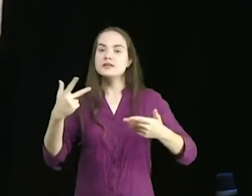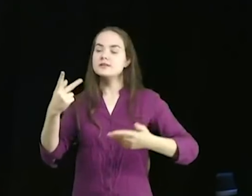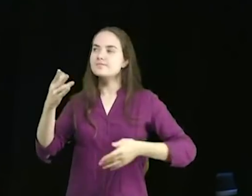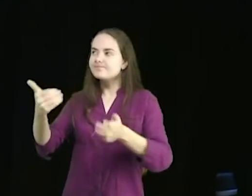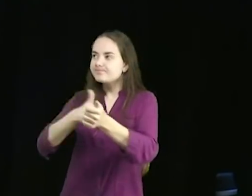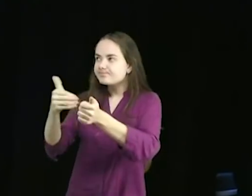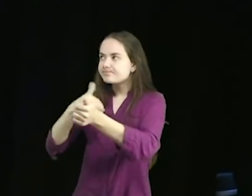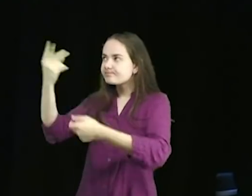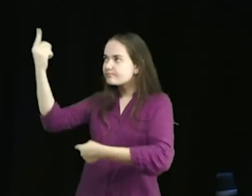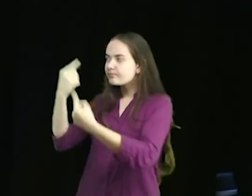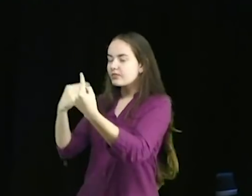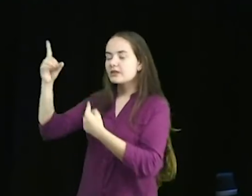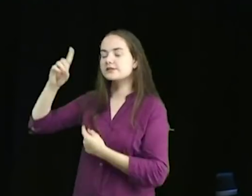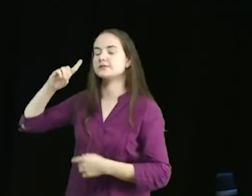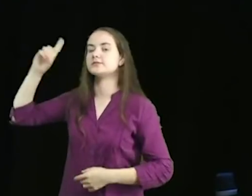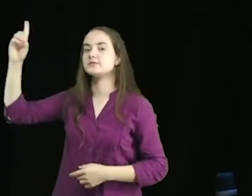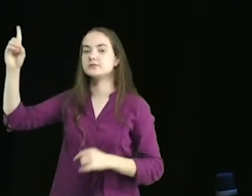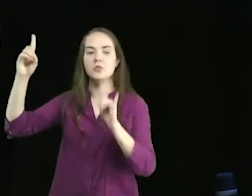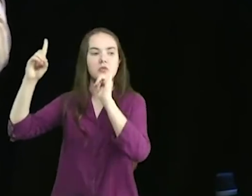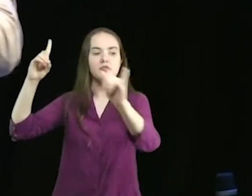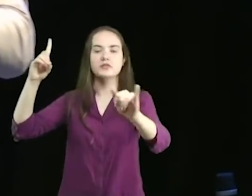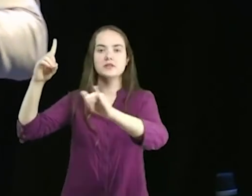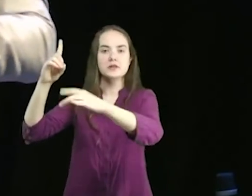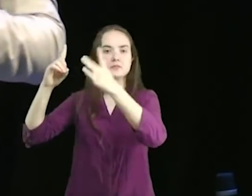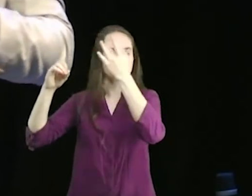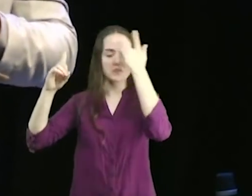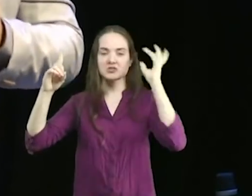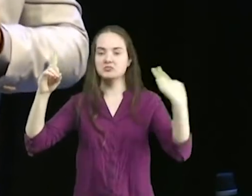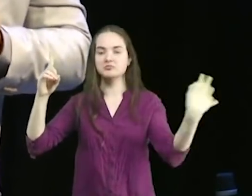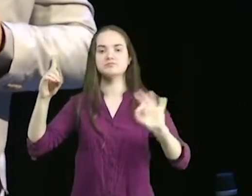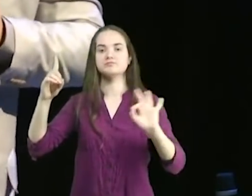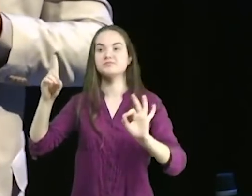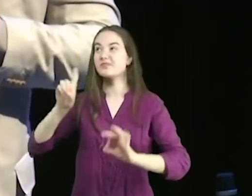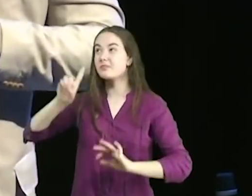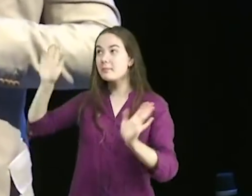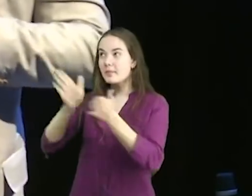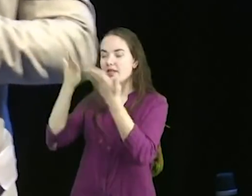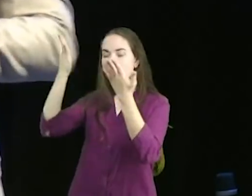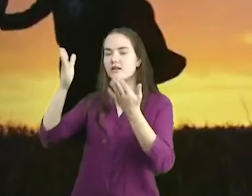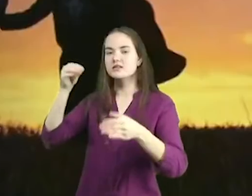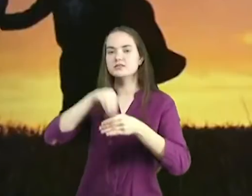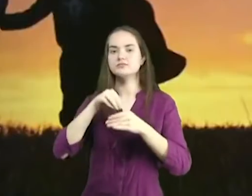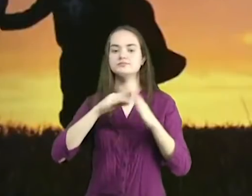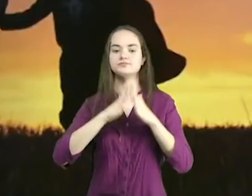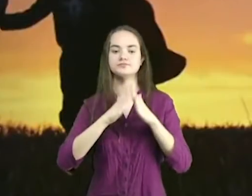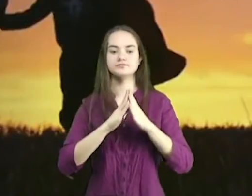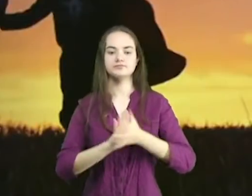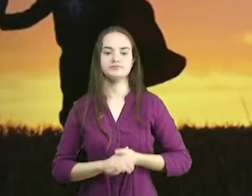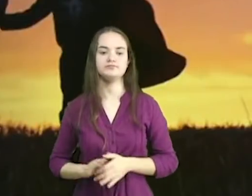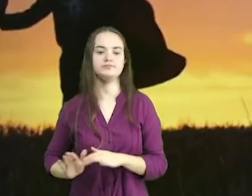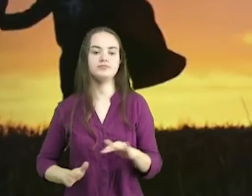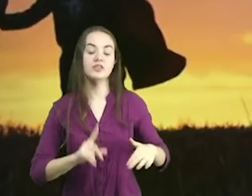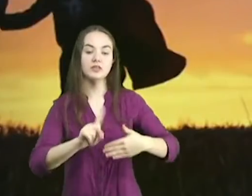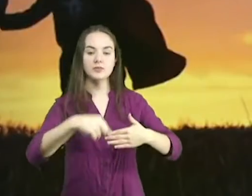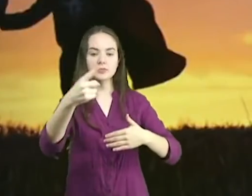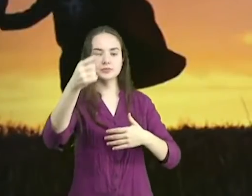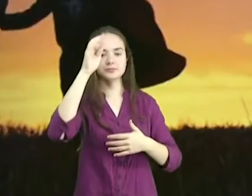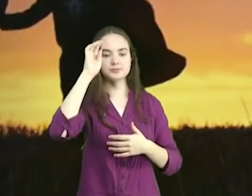não vai falar com ninguém. São milagres que Deus vai fazer com a gente dentro de casa. Depois disso, ela foi